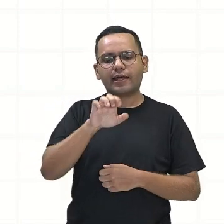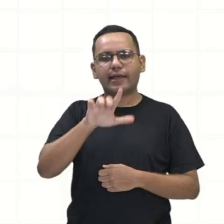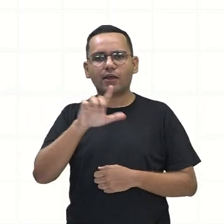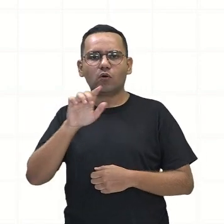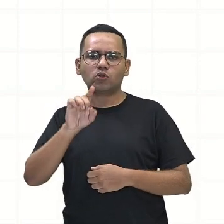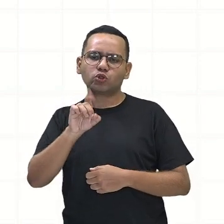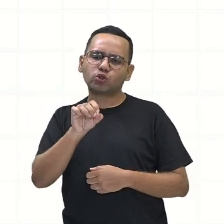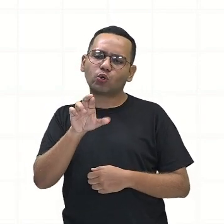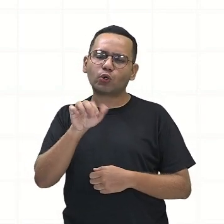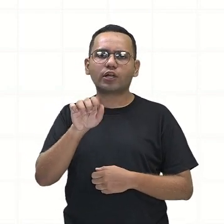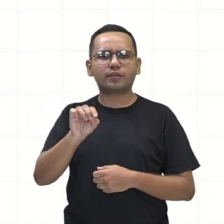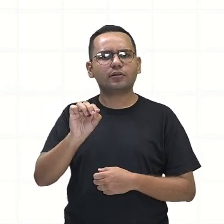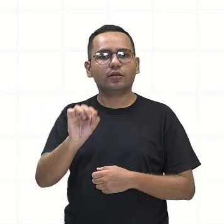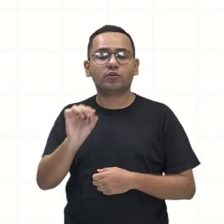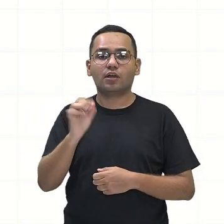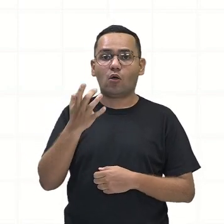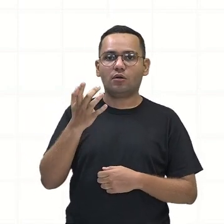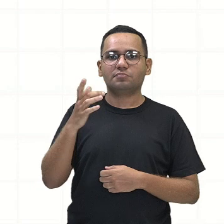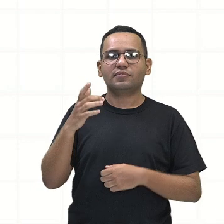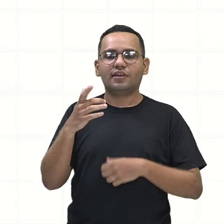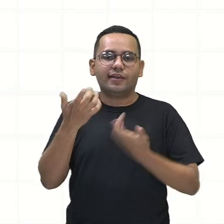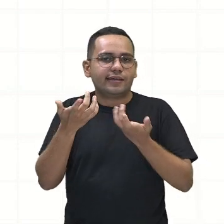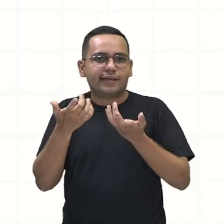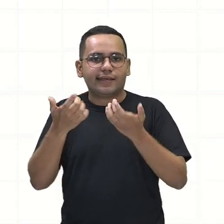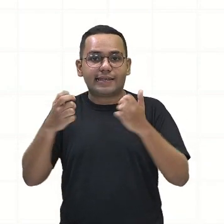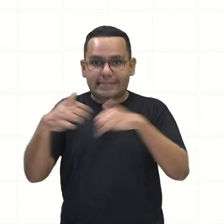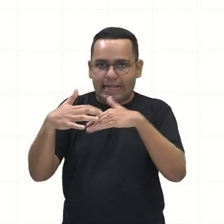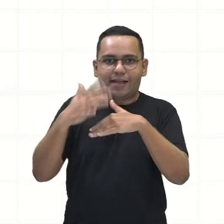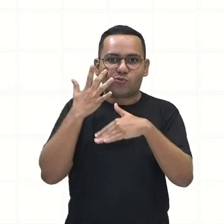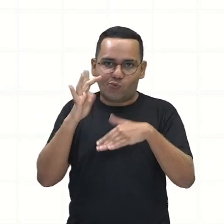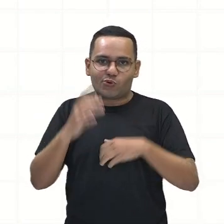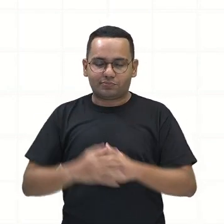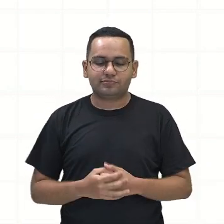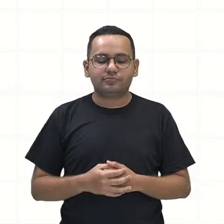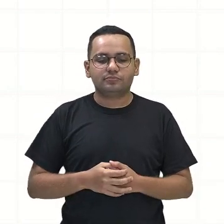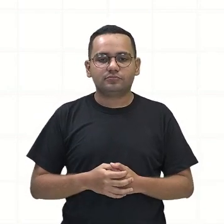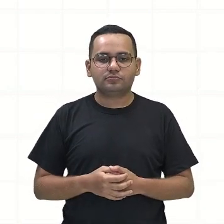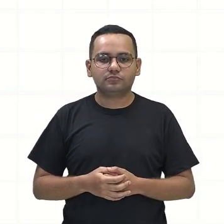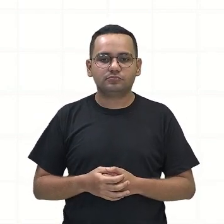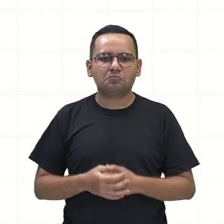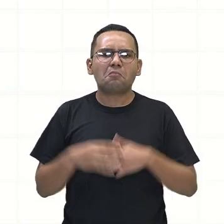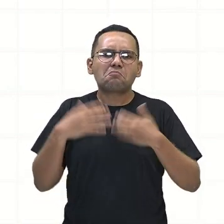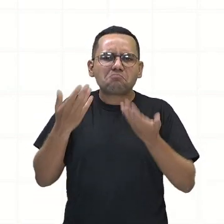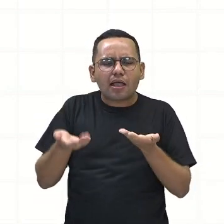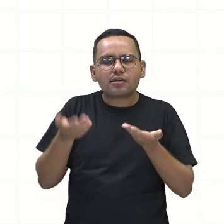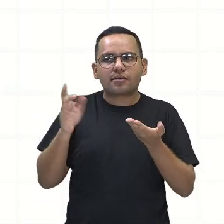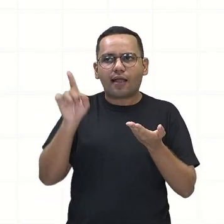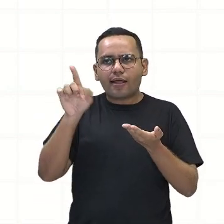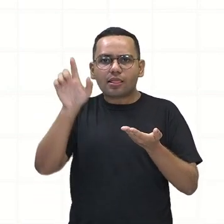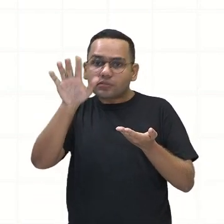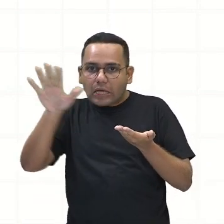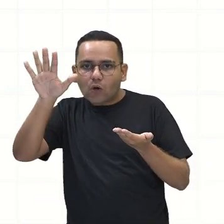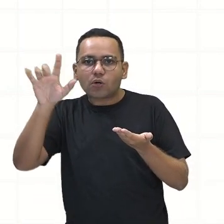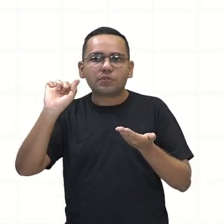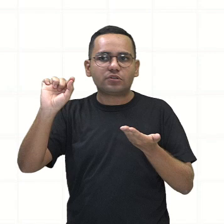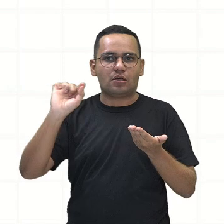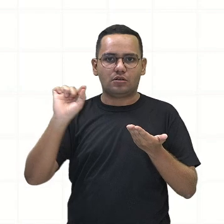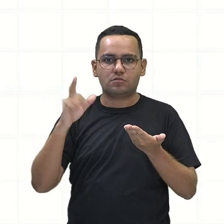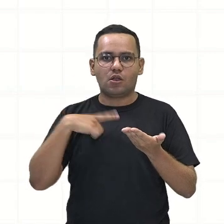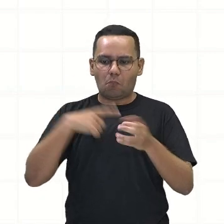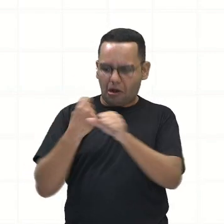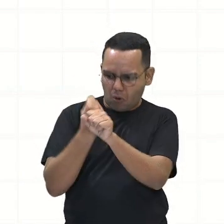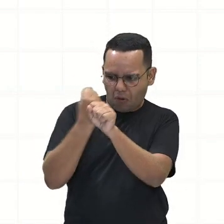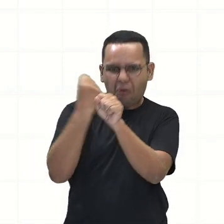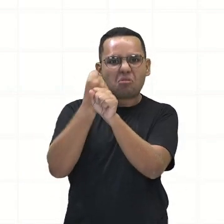né? O ouro, a cidade do ouro. E corria na Europa a ideia de que havia sim uma cidade cheia de